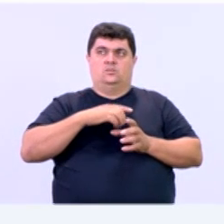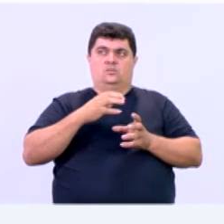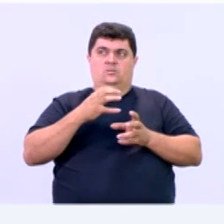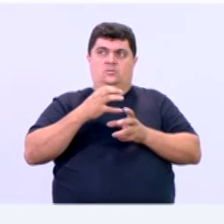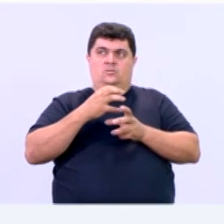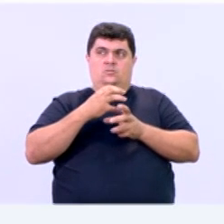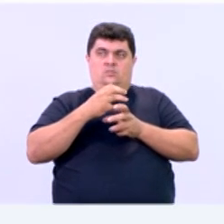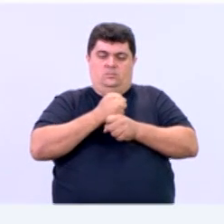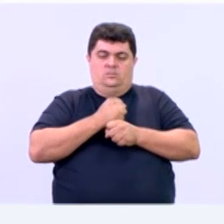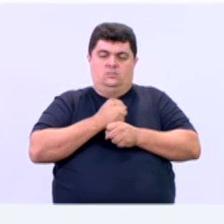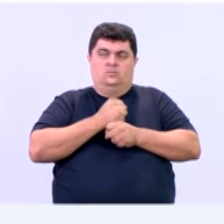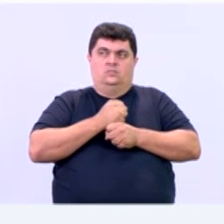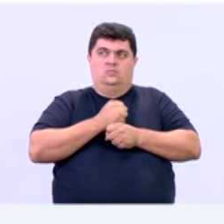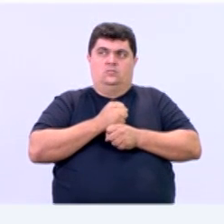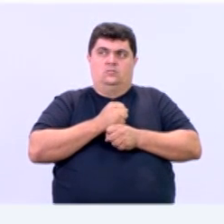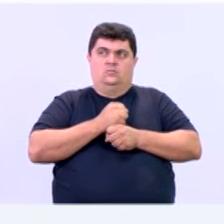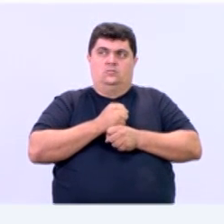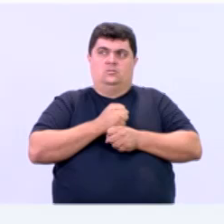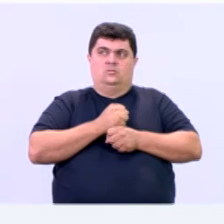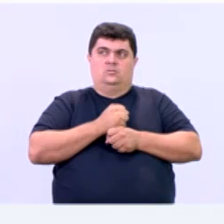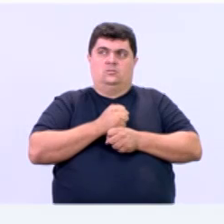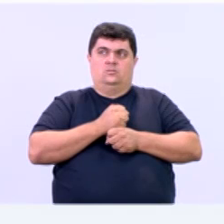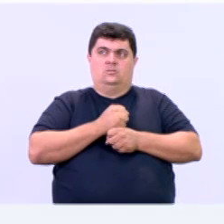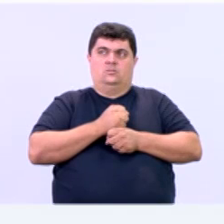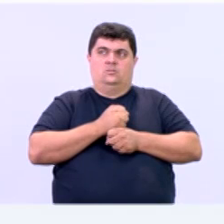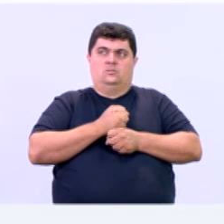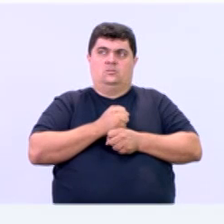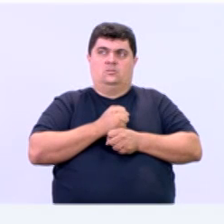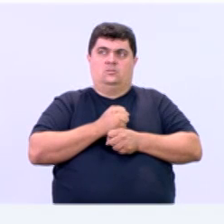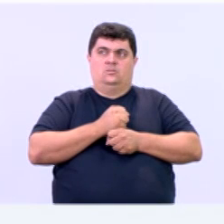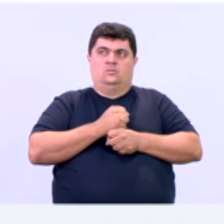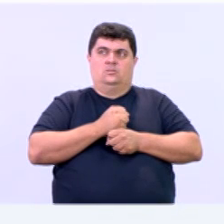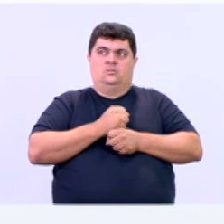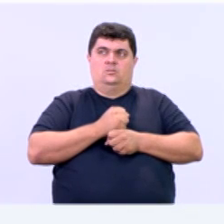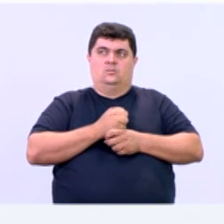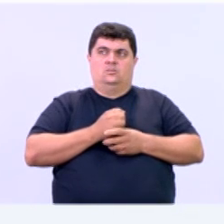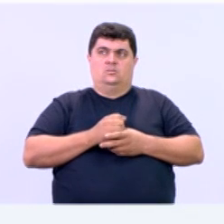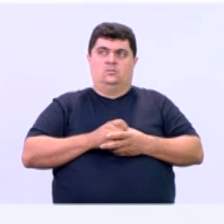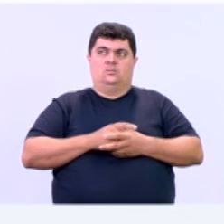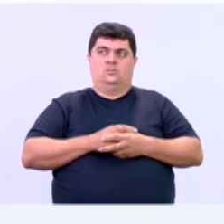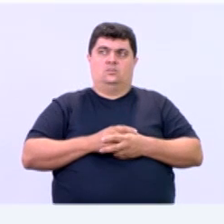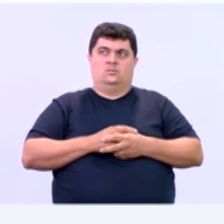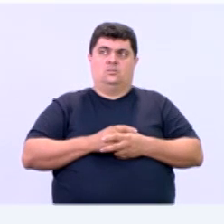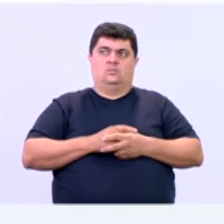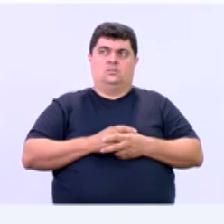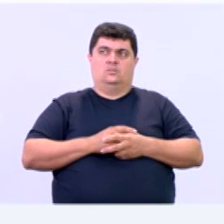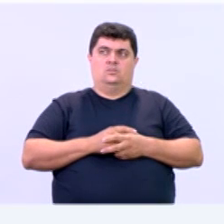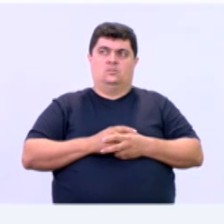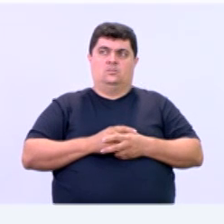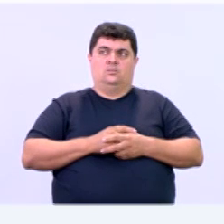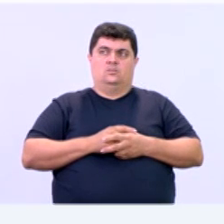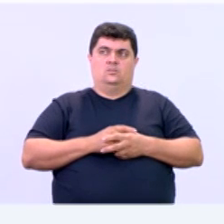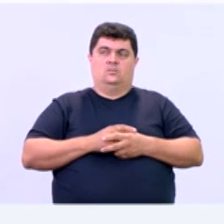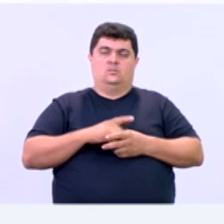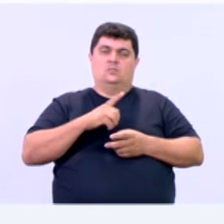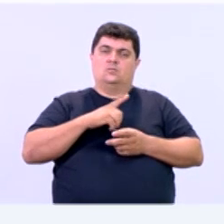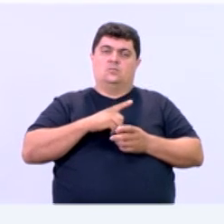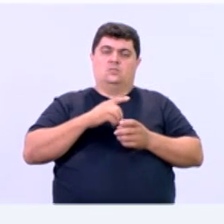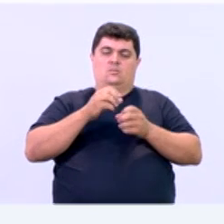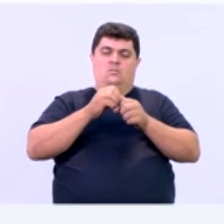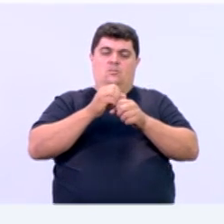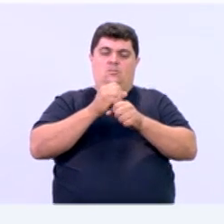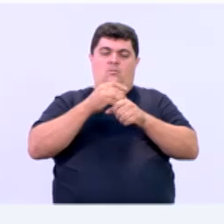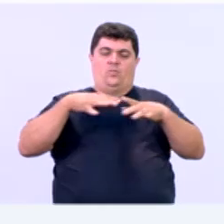aqui, tá? Ou descomprimir. Eu vou descomprimir um exemplo aqui de arquivo, que é o da atividade de